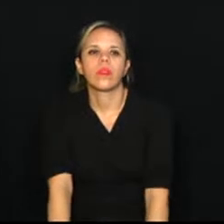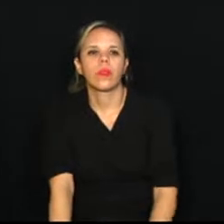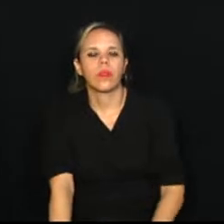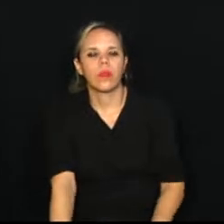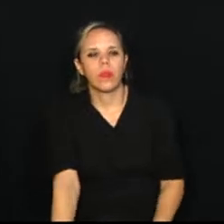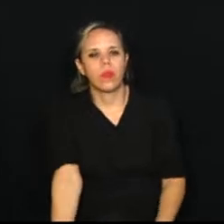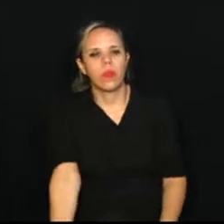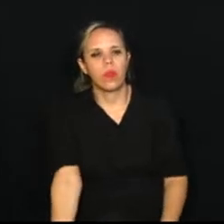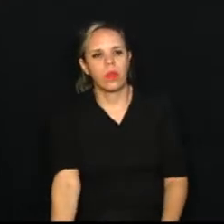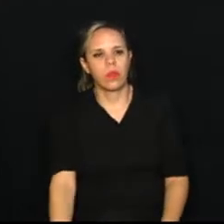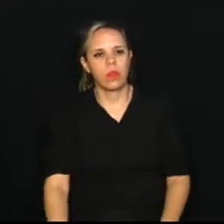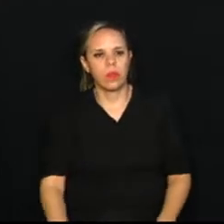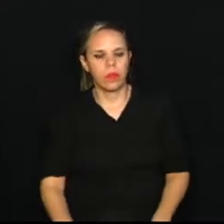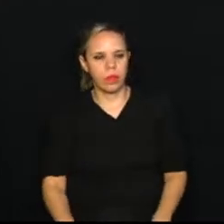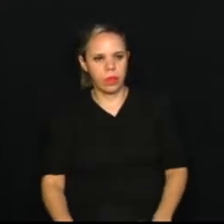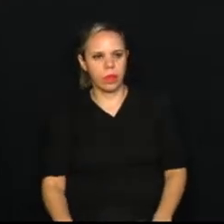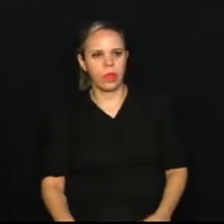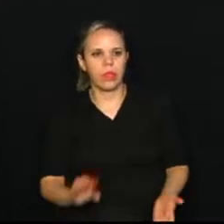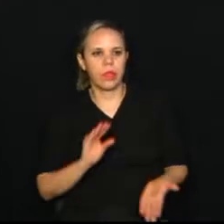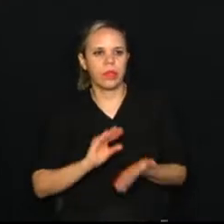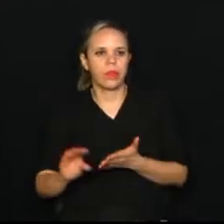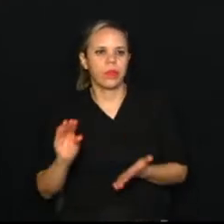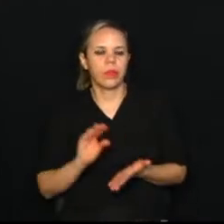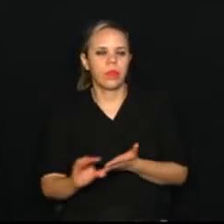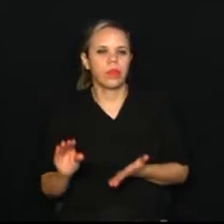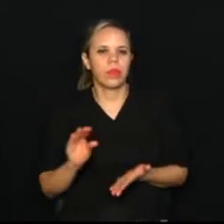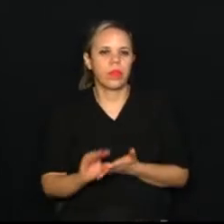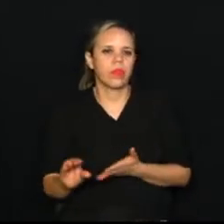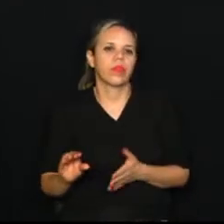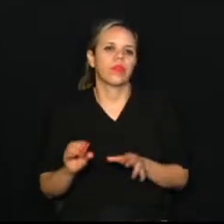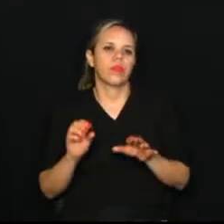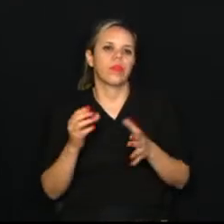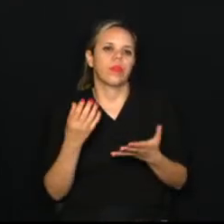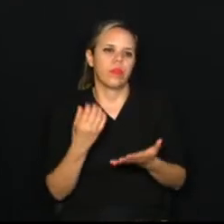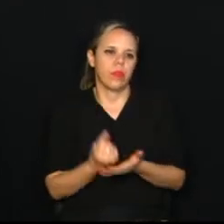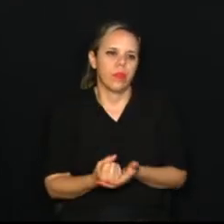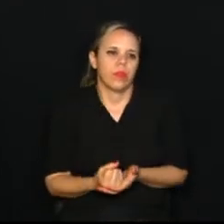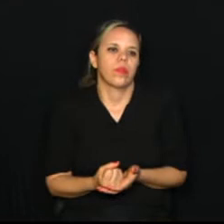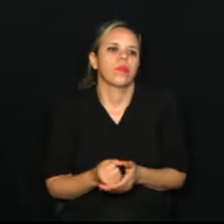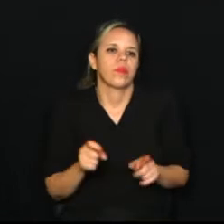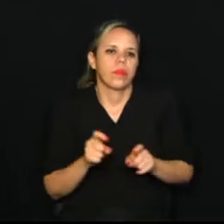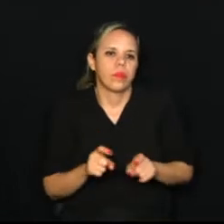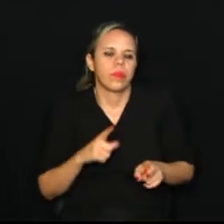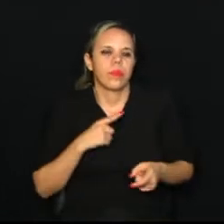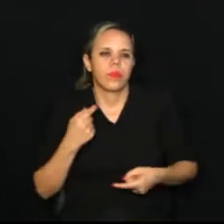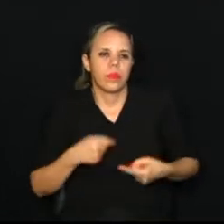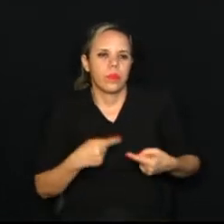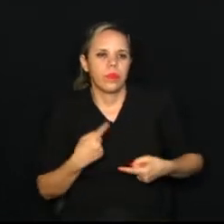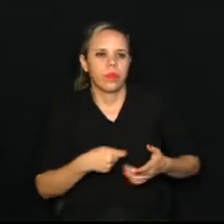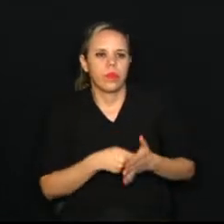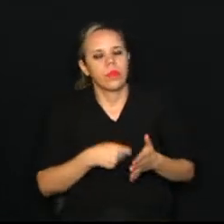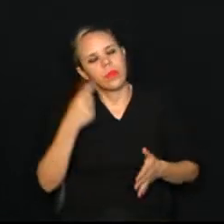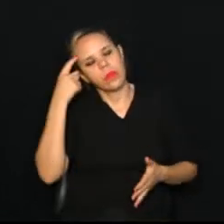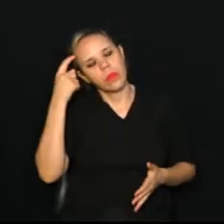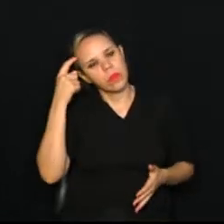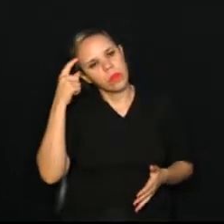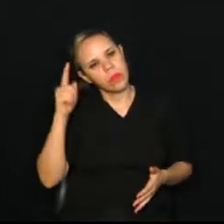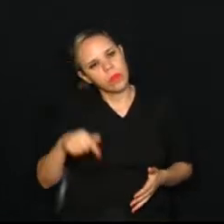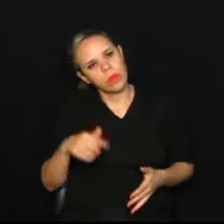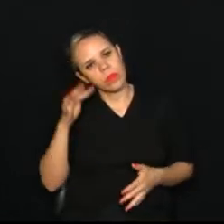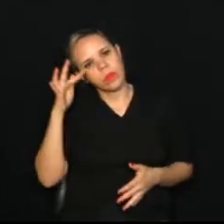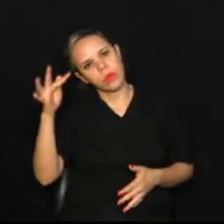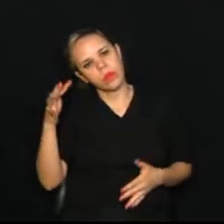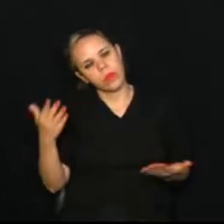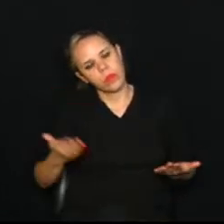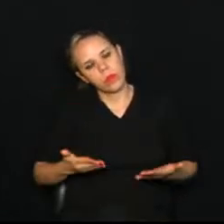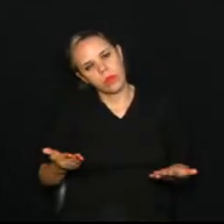Nós precisamos fazer investimentos no data center, tem, portanto, uma política nossa de pensar num futuro